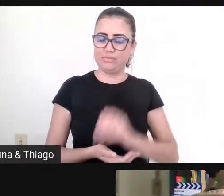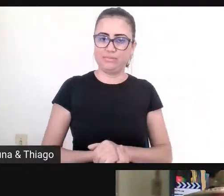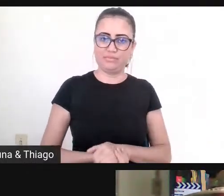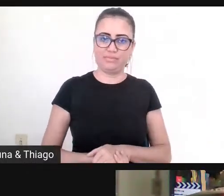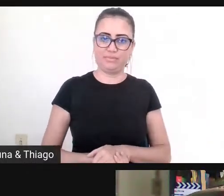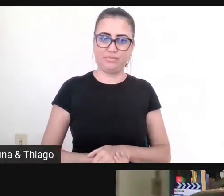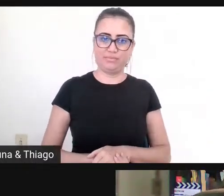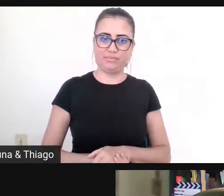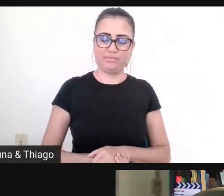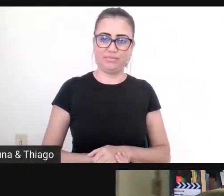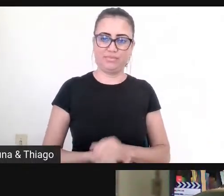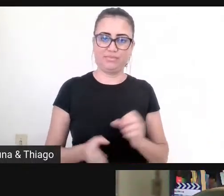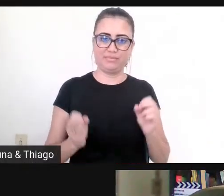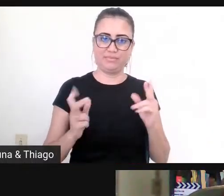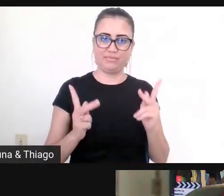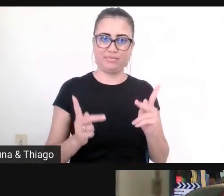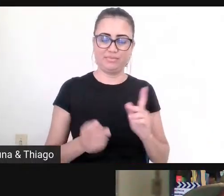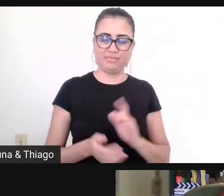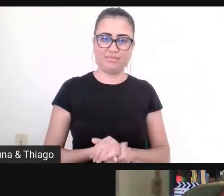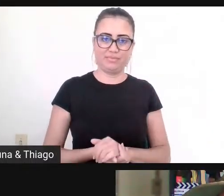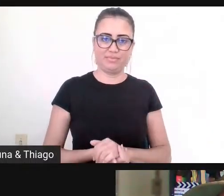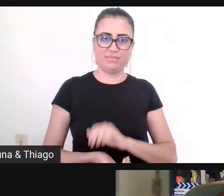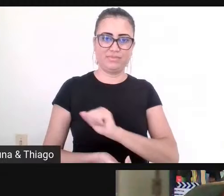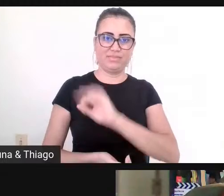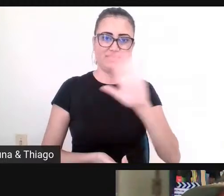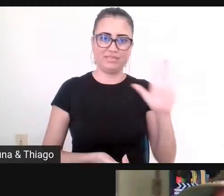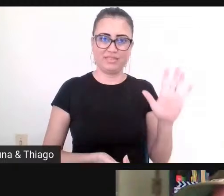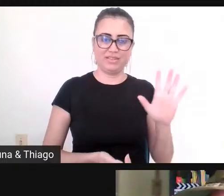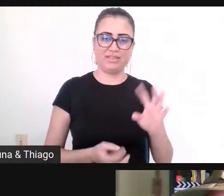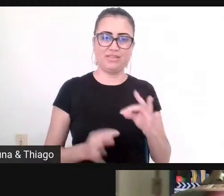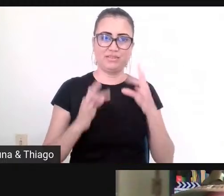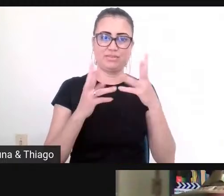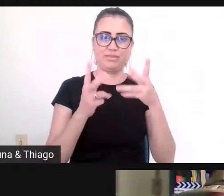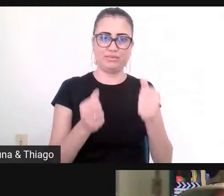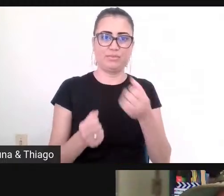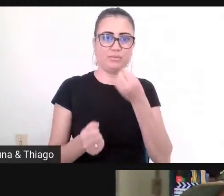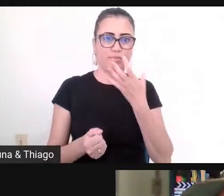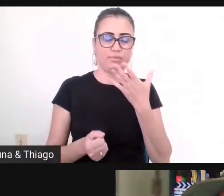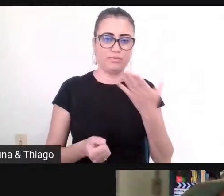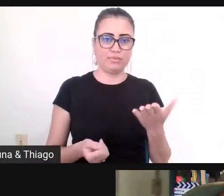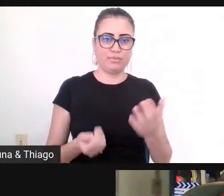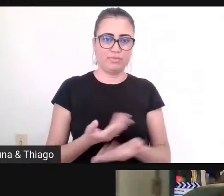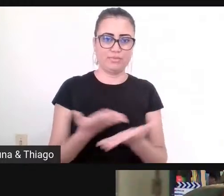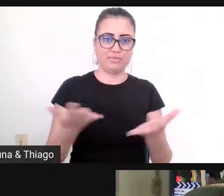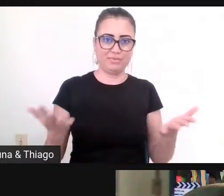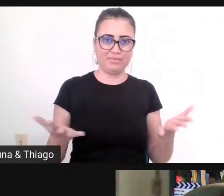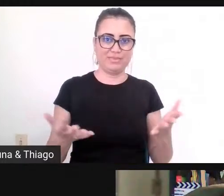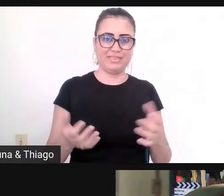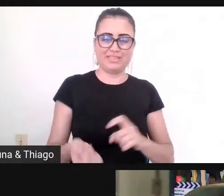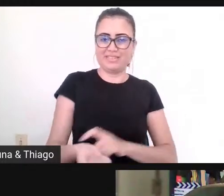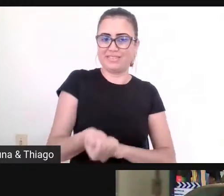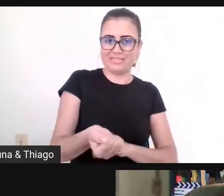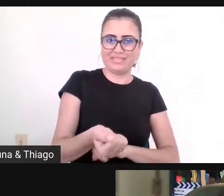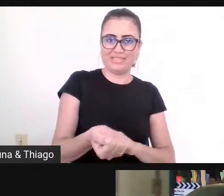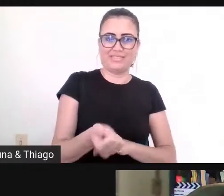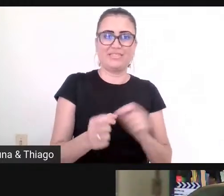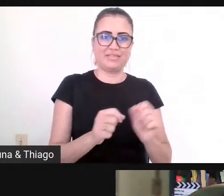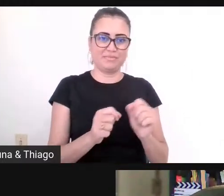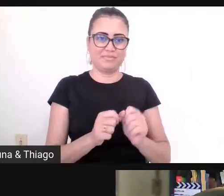seu. Ok. Tá bom. Olá, o pessoal aí de casa, tudo bem com vocês? Eu acho que é o nervosismo, né, Larissa? Faz parte.